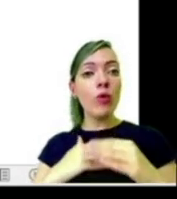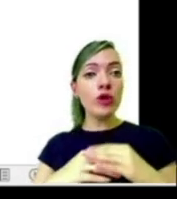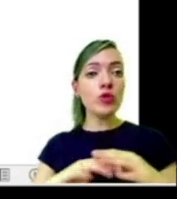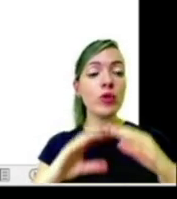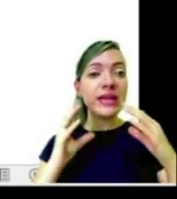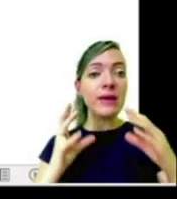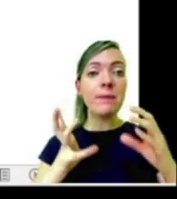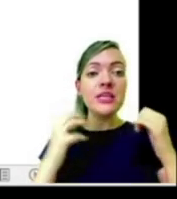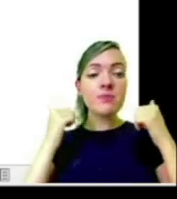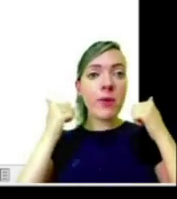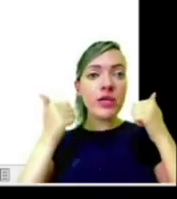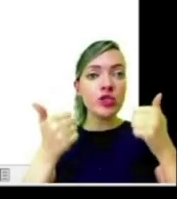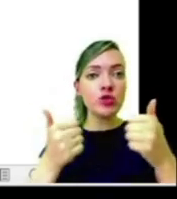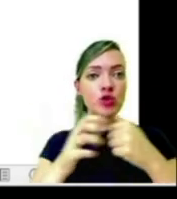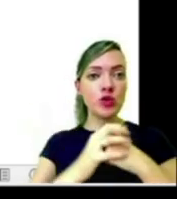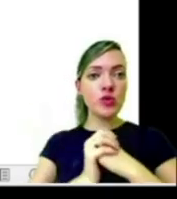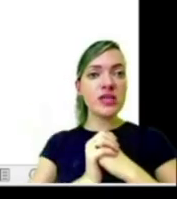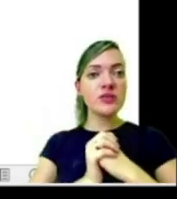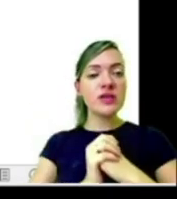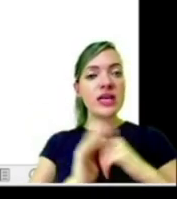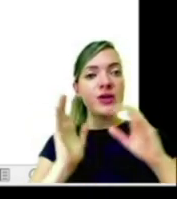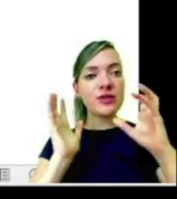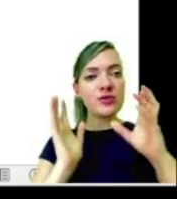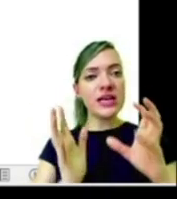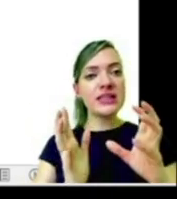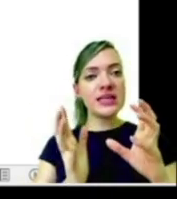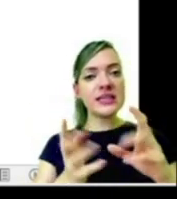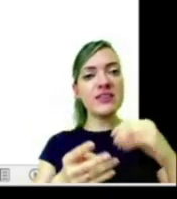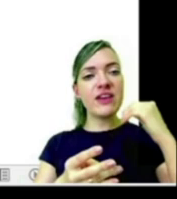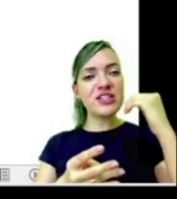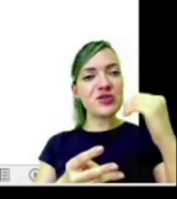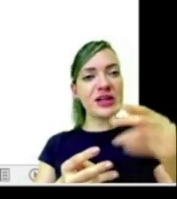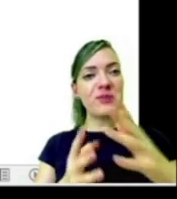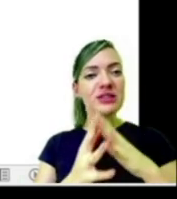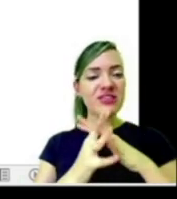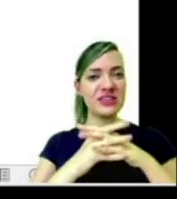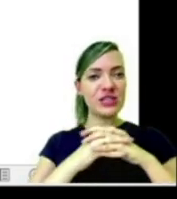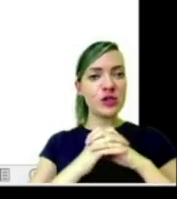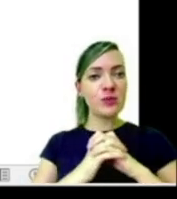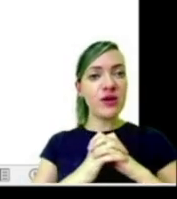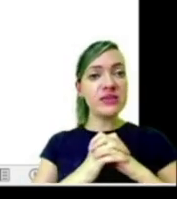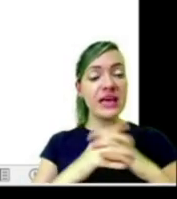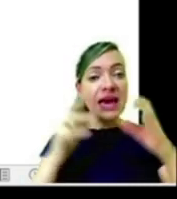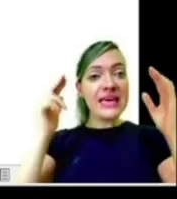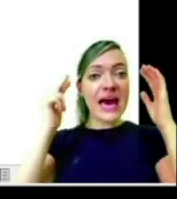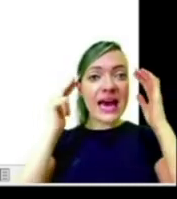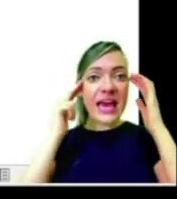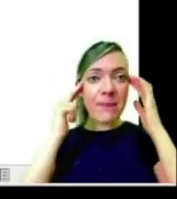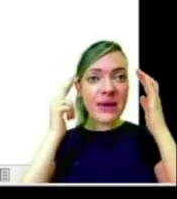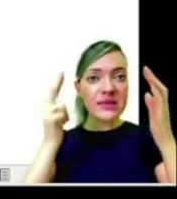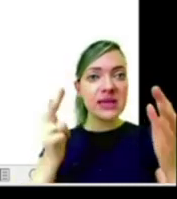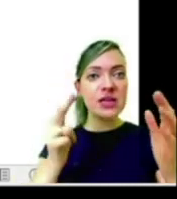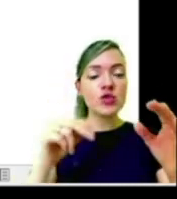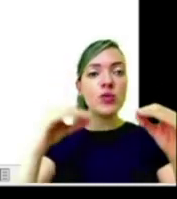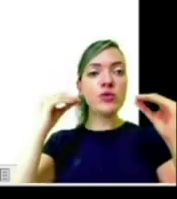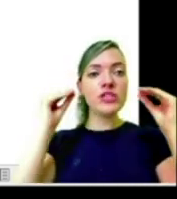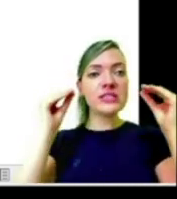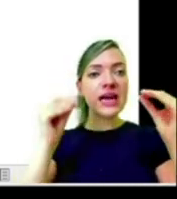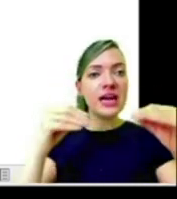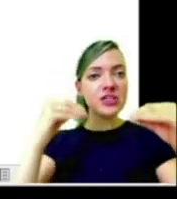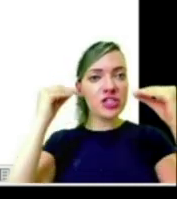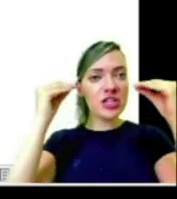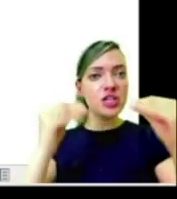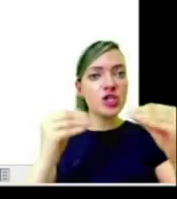caindo muito no Enem, principalmente nos últimos anos. E eu tenho certeza que vai te ajudar muito a fazer suas provas e a repensar sobre